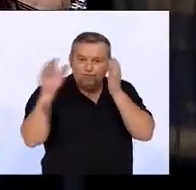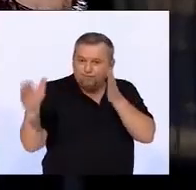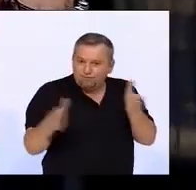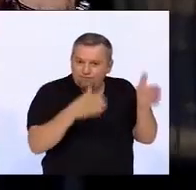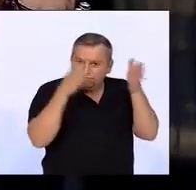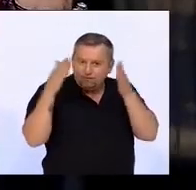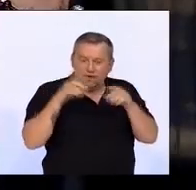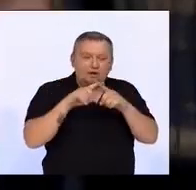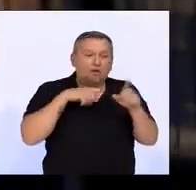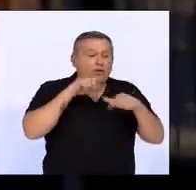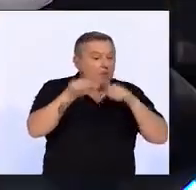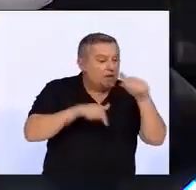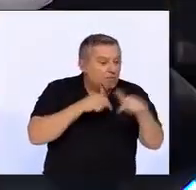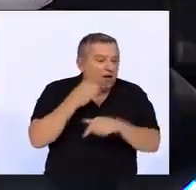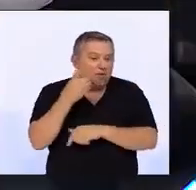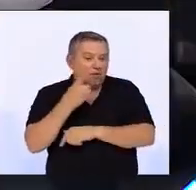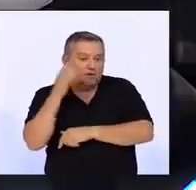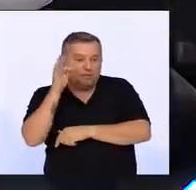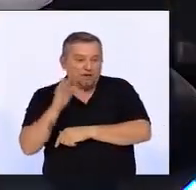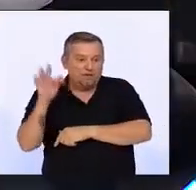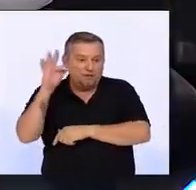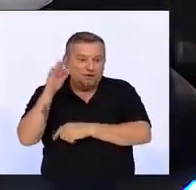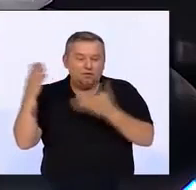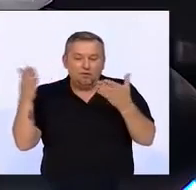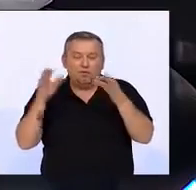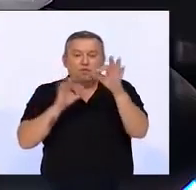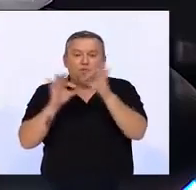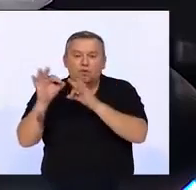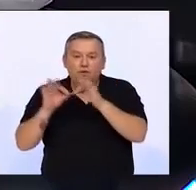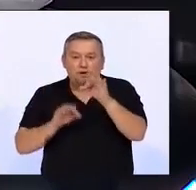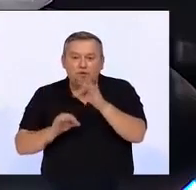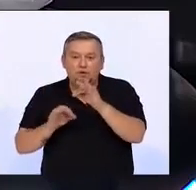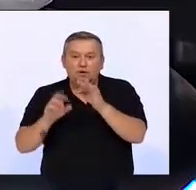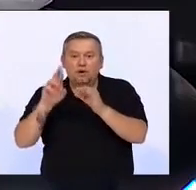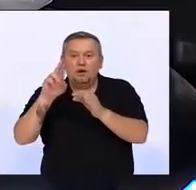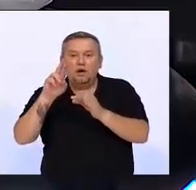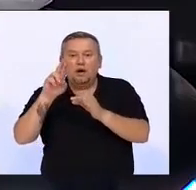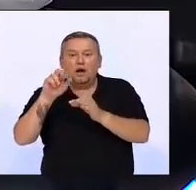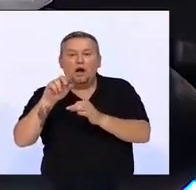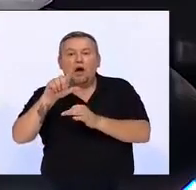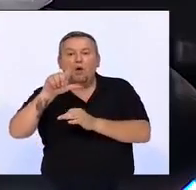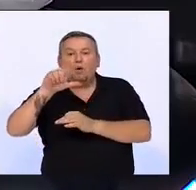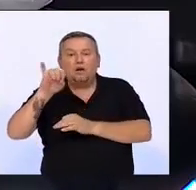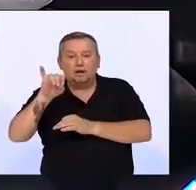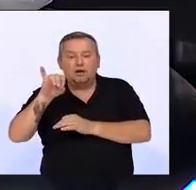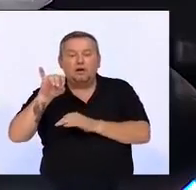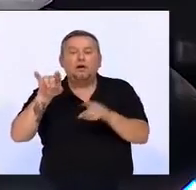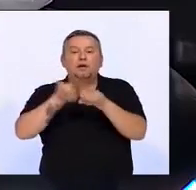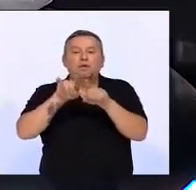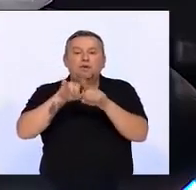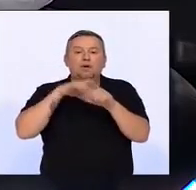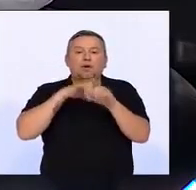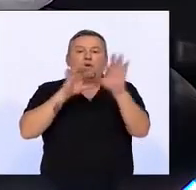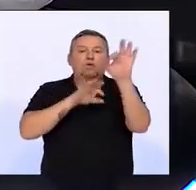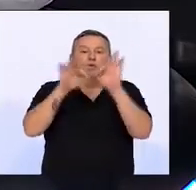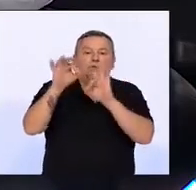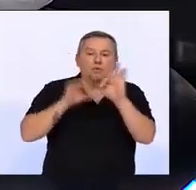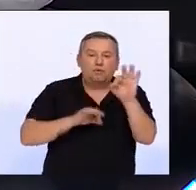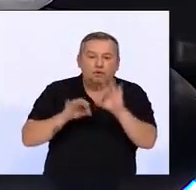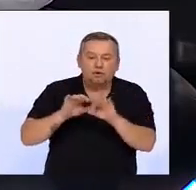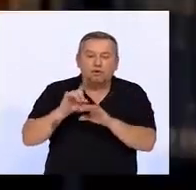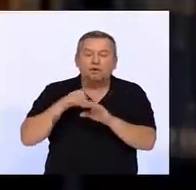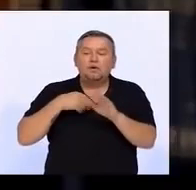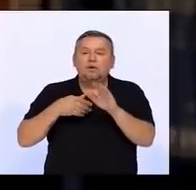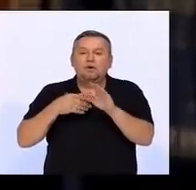como deputado federal, que hoje está no projeto do Rauli, do deputado Rauli, que está na Câmara Federal, que hoje está no projeto Bernardo Api,